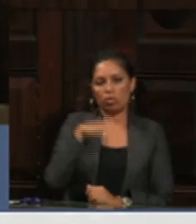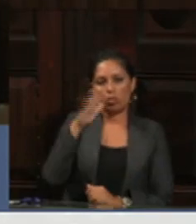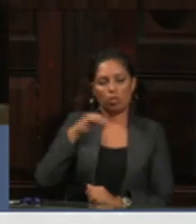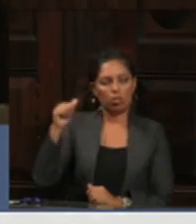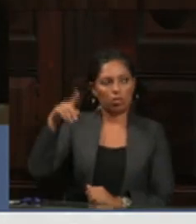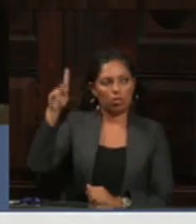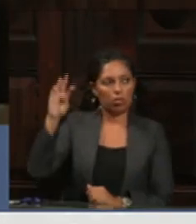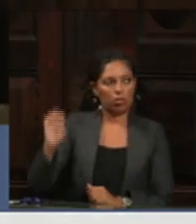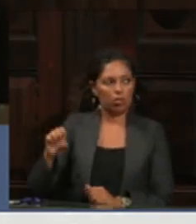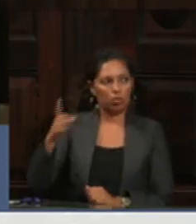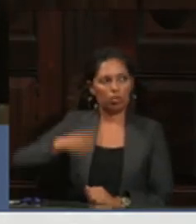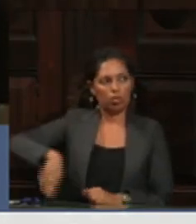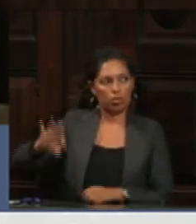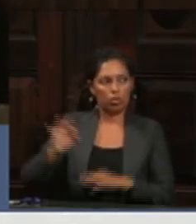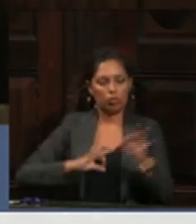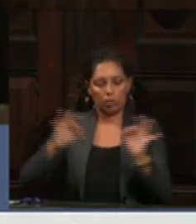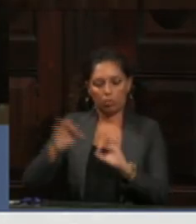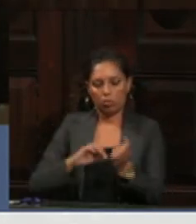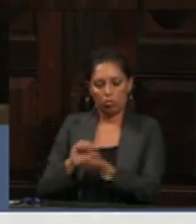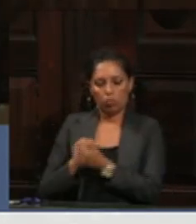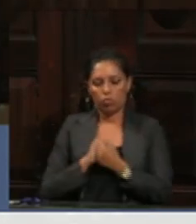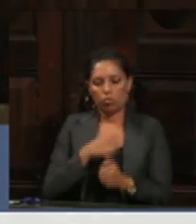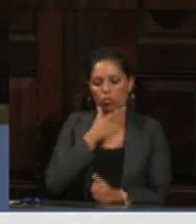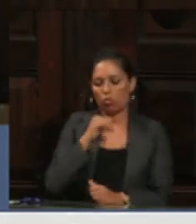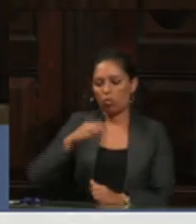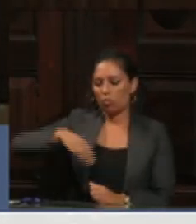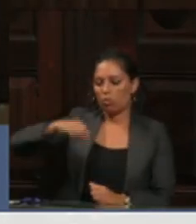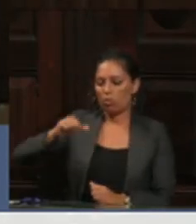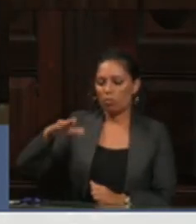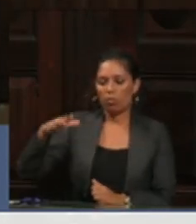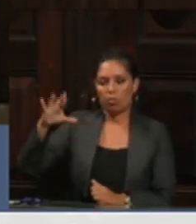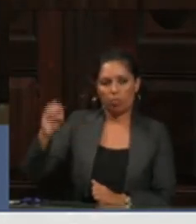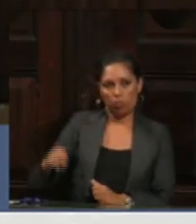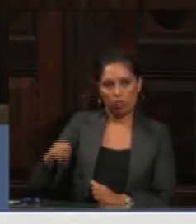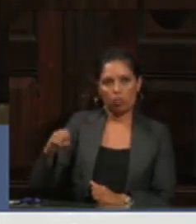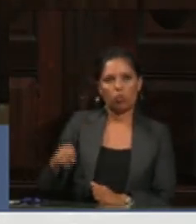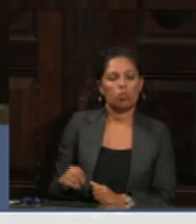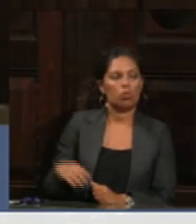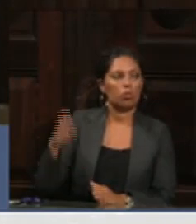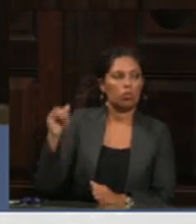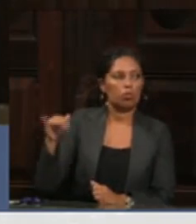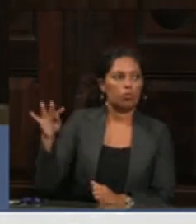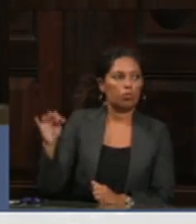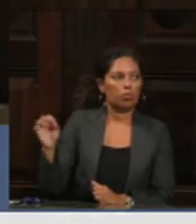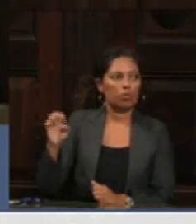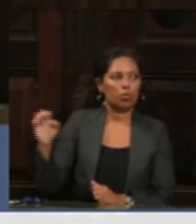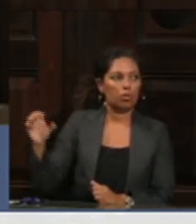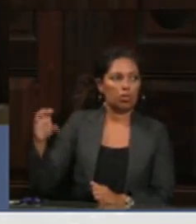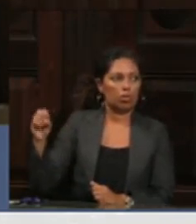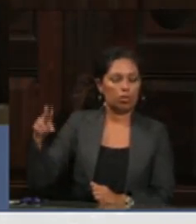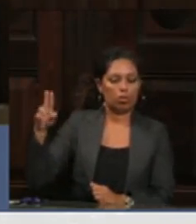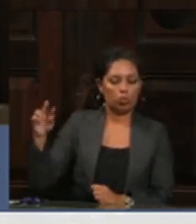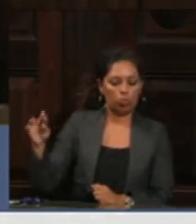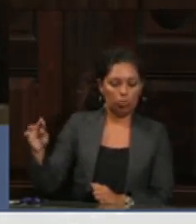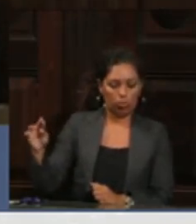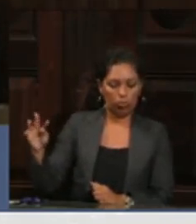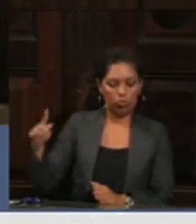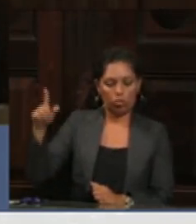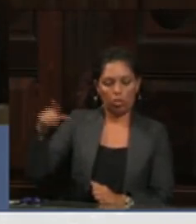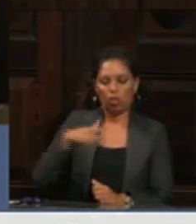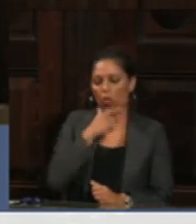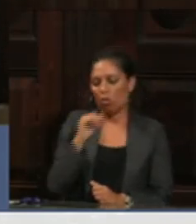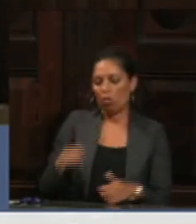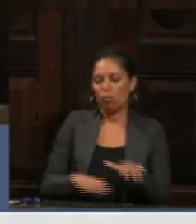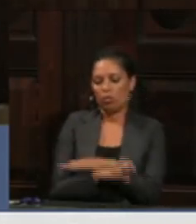do vereador Dr. Márcio Bittencourt, tivemos lá a presença do Dr. Fernando Arruda, que é o gerente da SEDAI